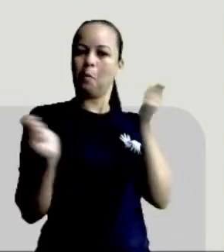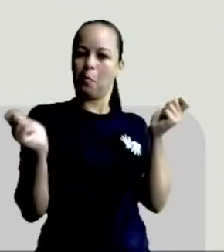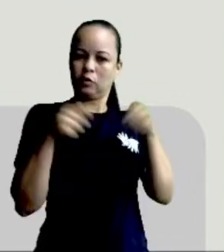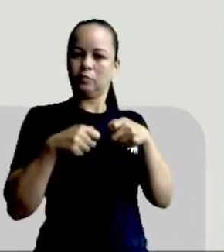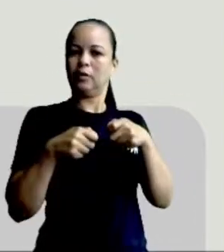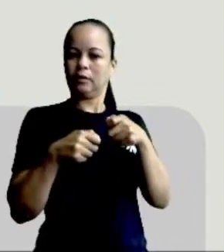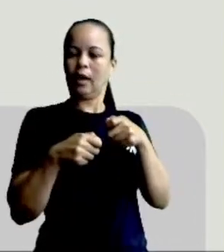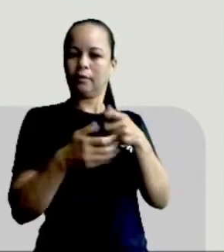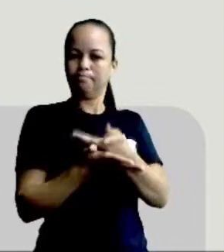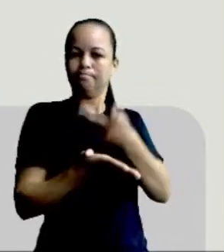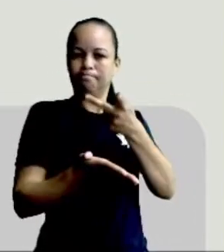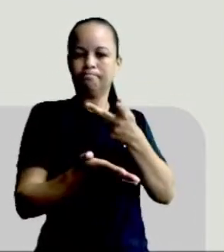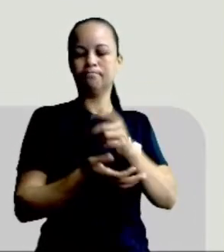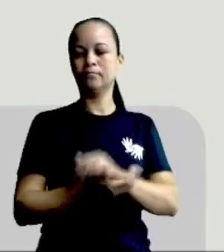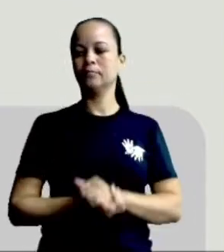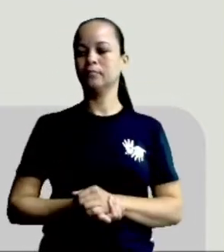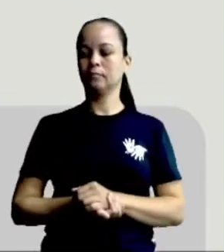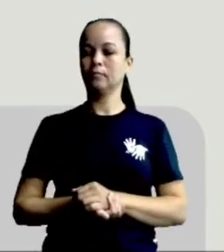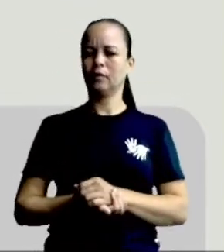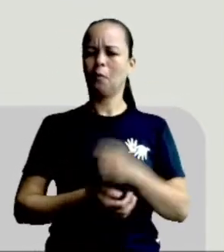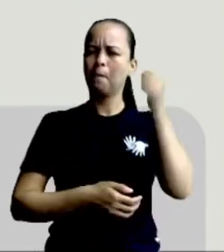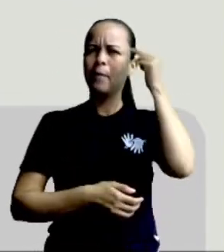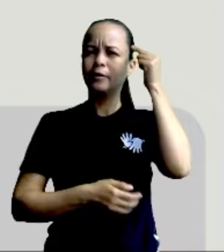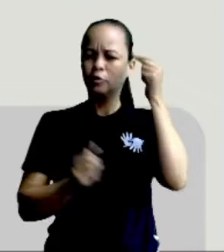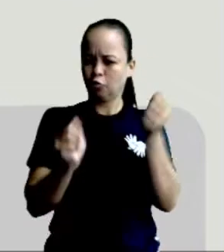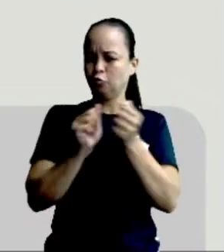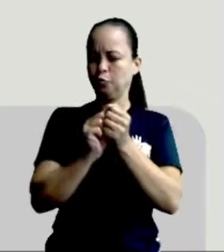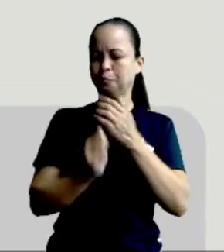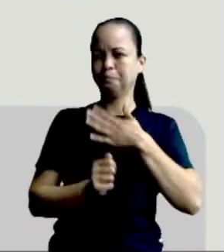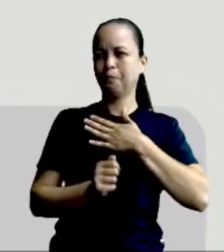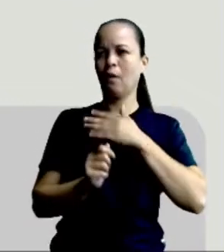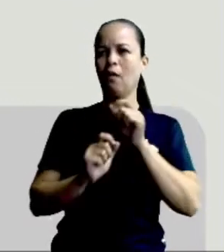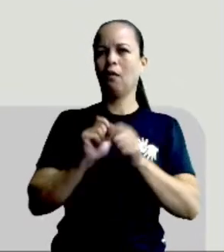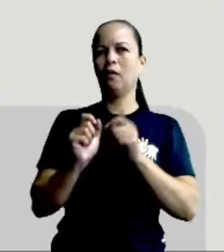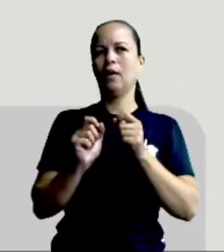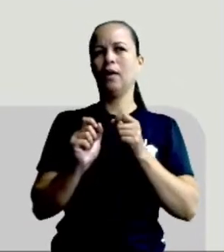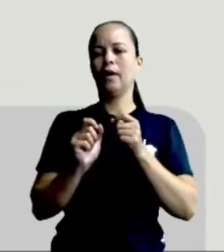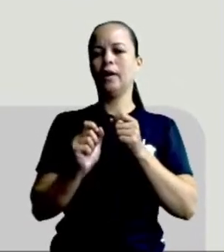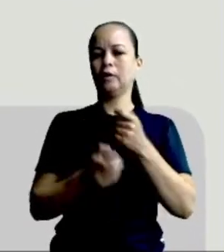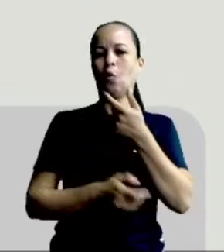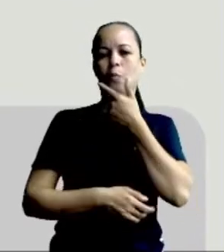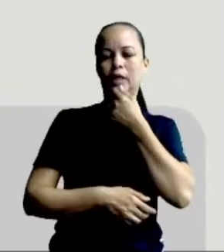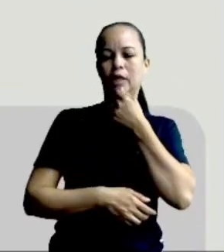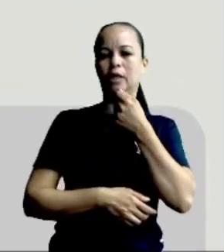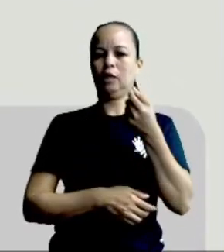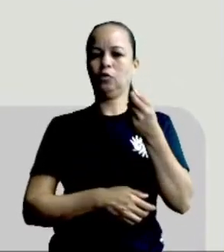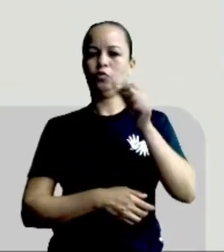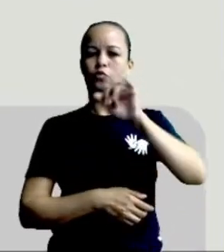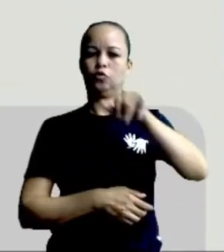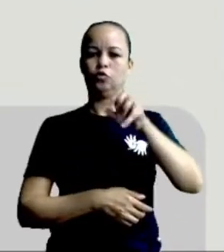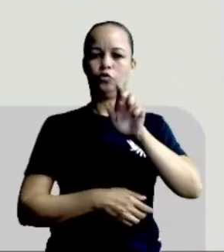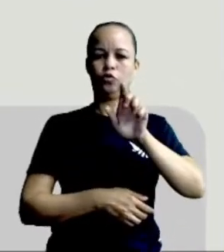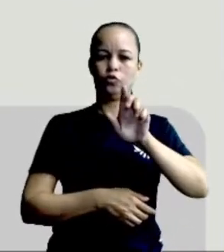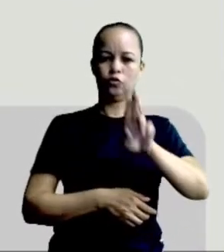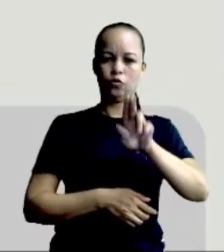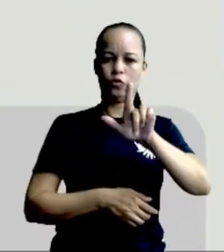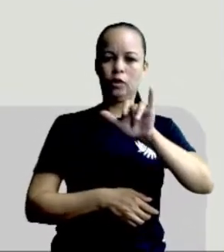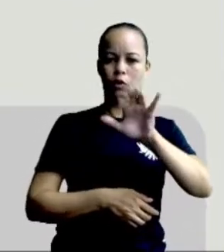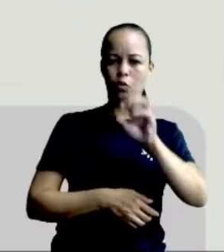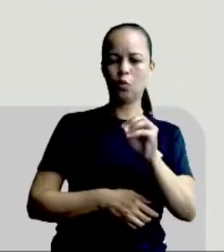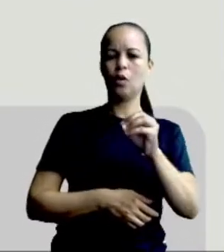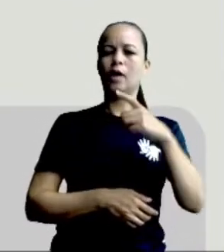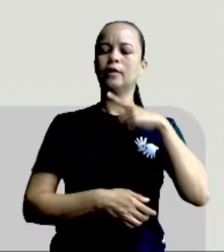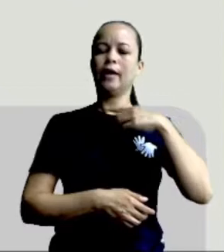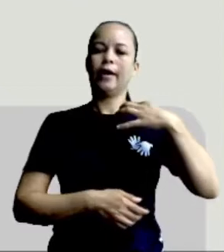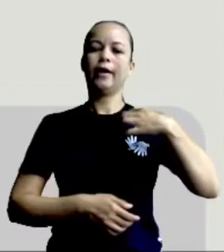de um caso. Vamos lá, vamos pensar comigo? Júlio tem 3 camisetas e 3 bonés de cores